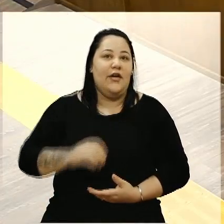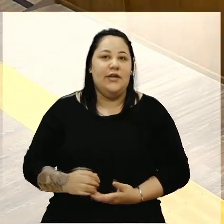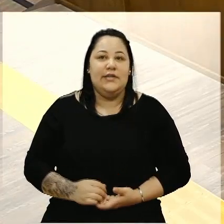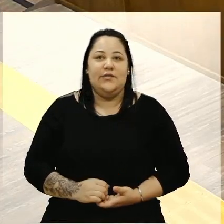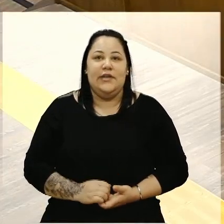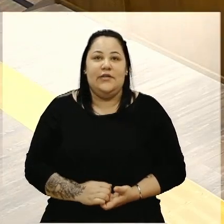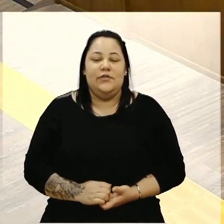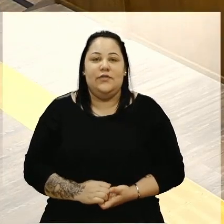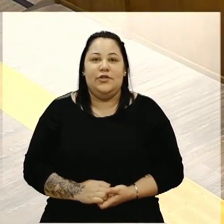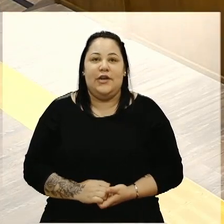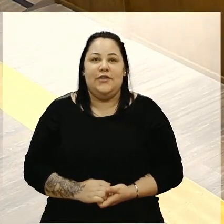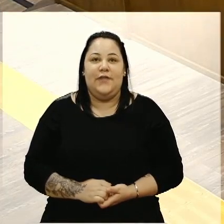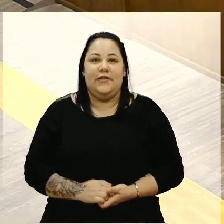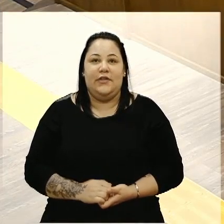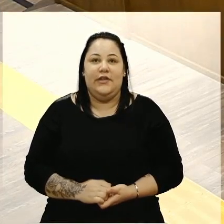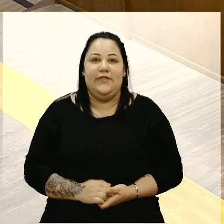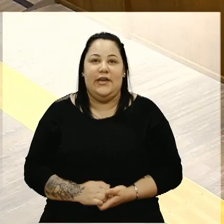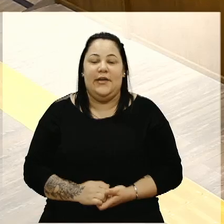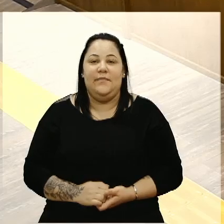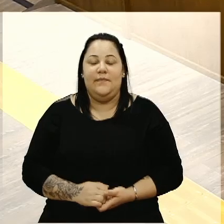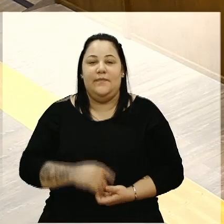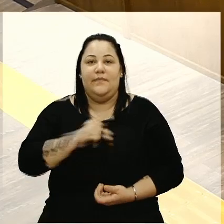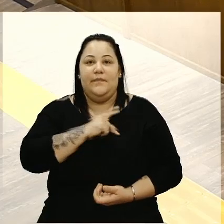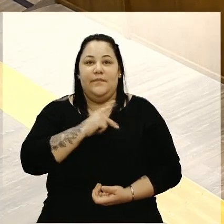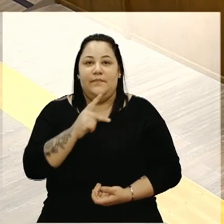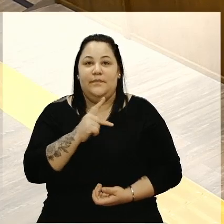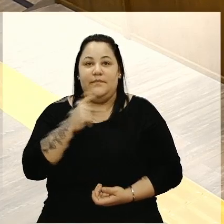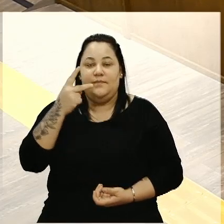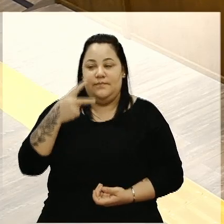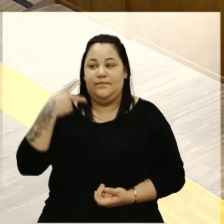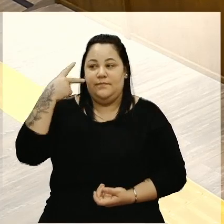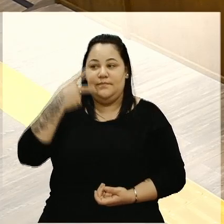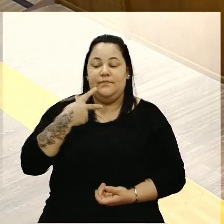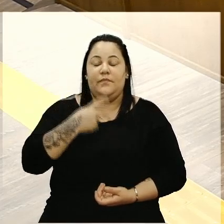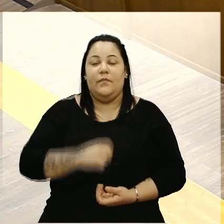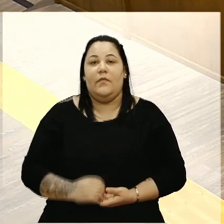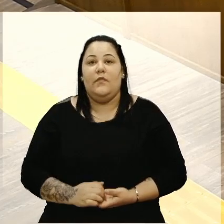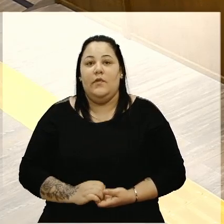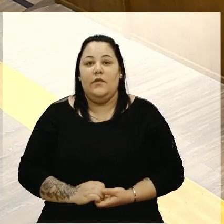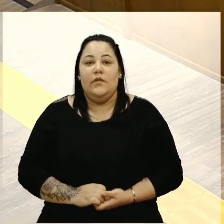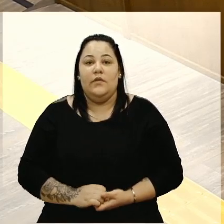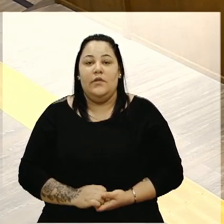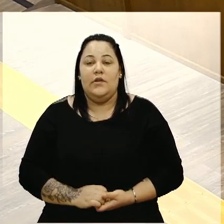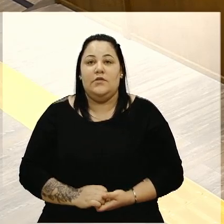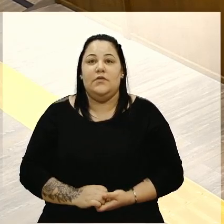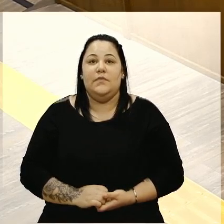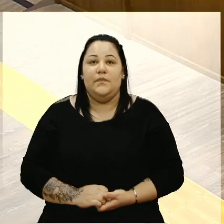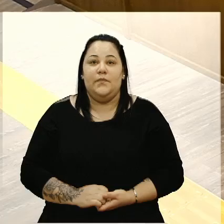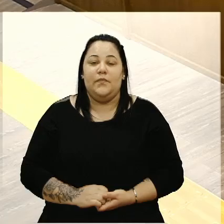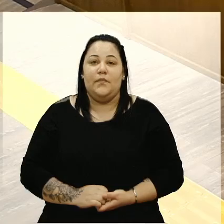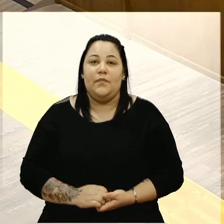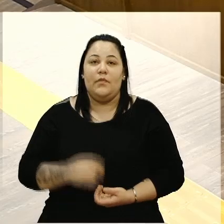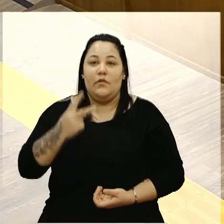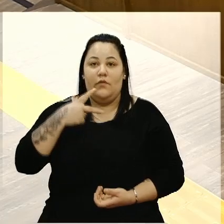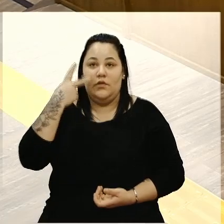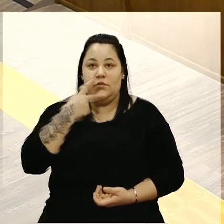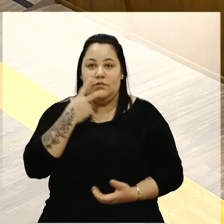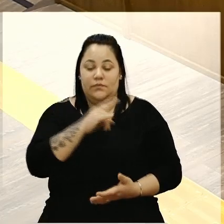Senhora presidente, senhoras e senhores vereadores, os vereadores que o presente subscrevem,